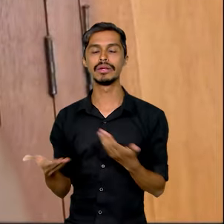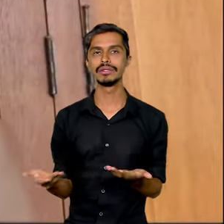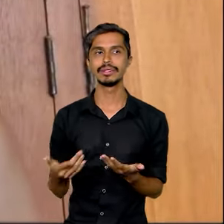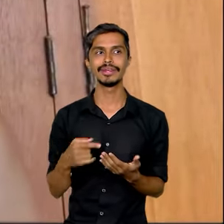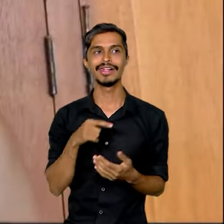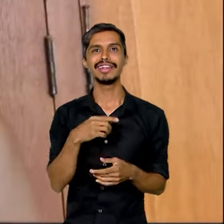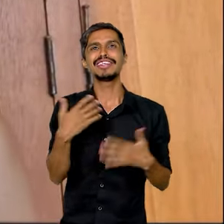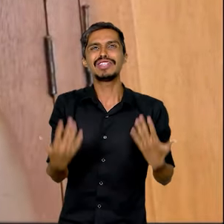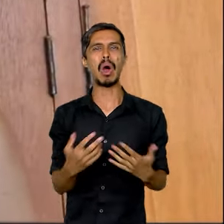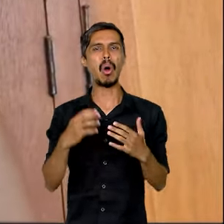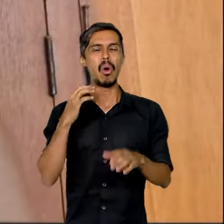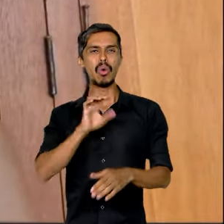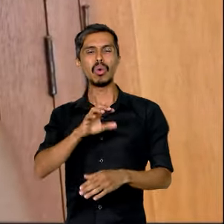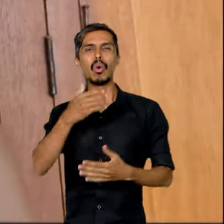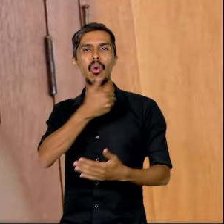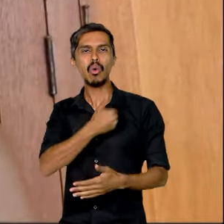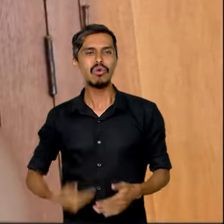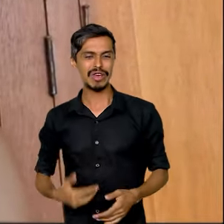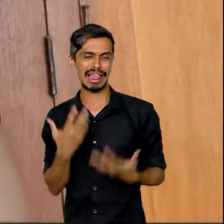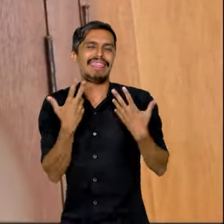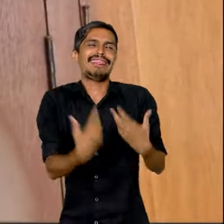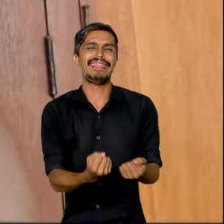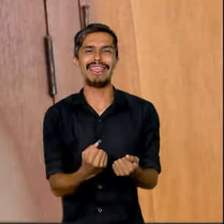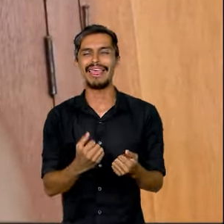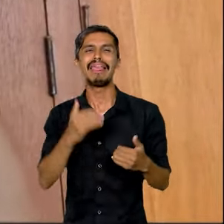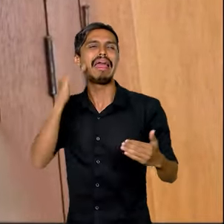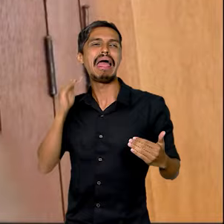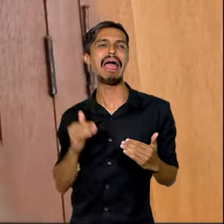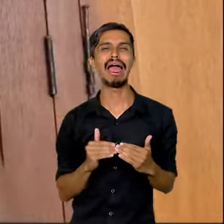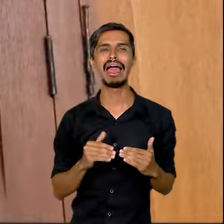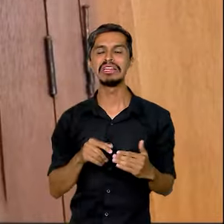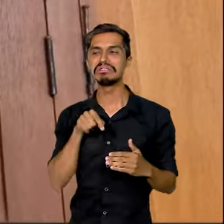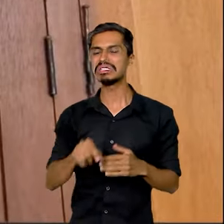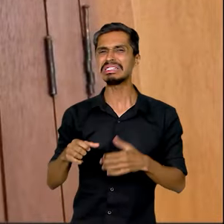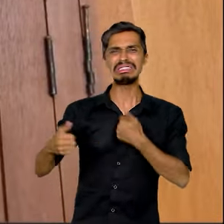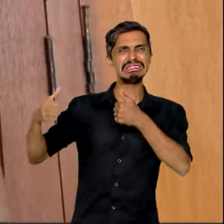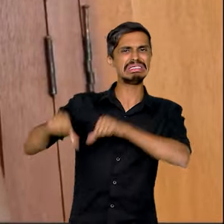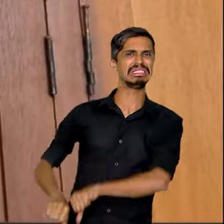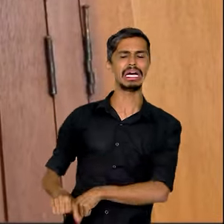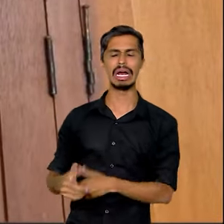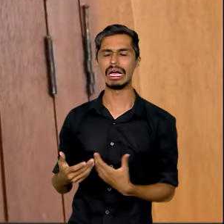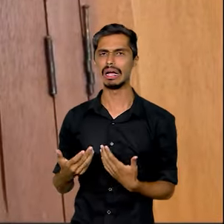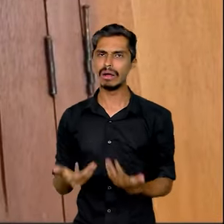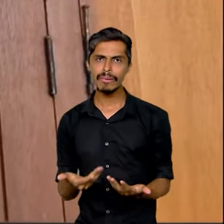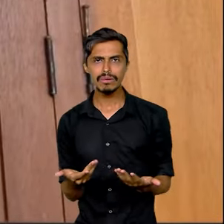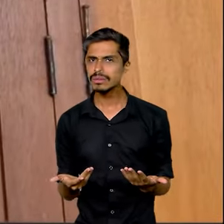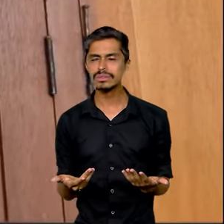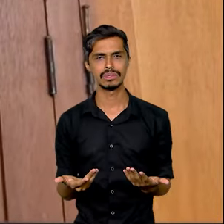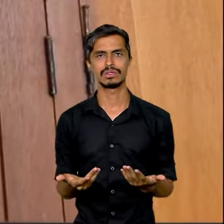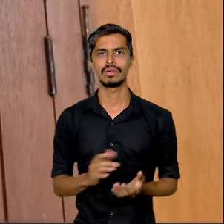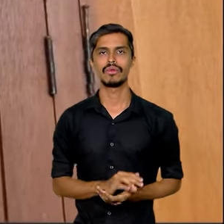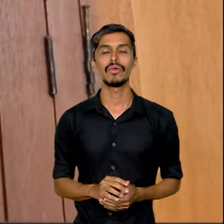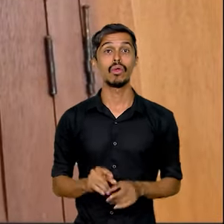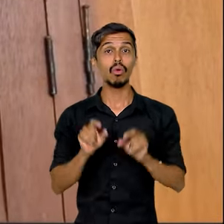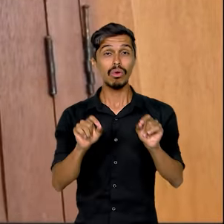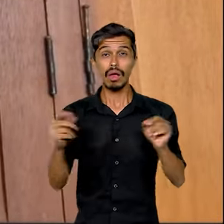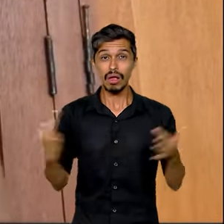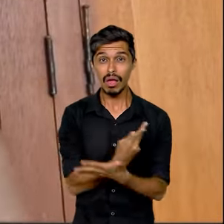É aceitação, é pactuação, é cumplicidade com essa tragédia. Veja, o que se